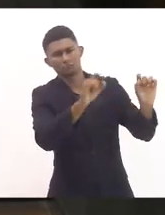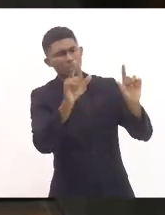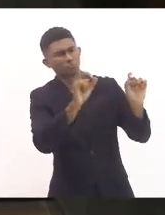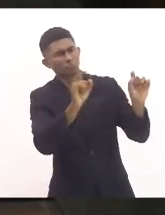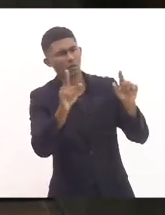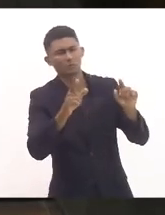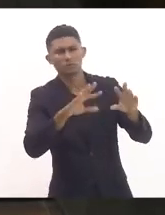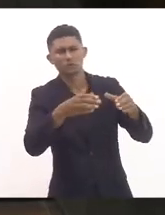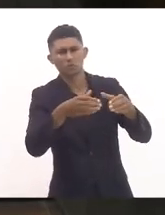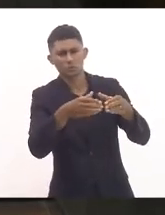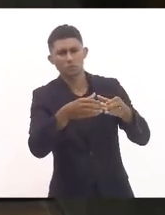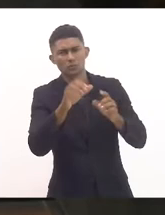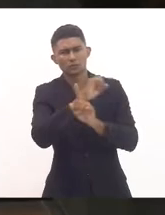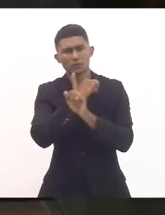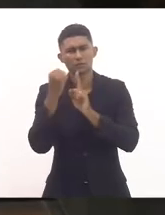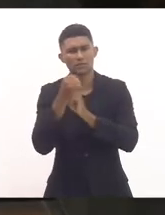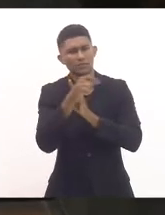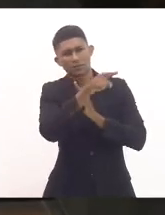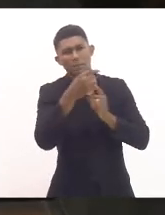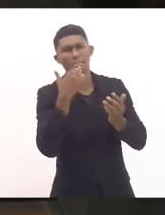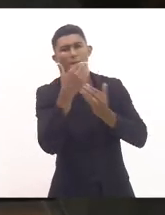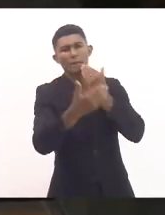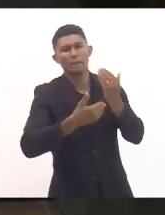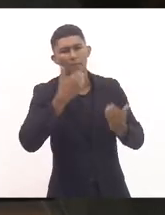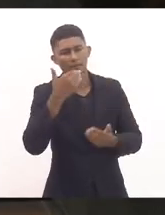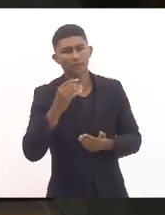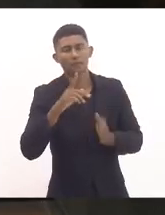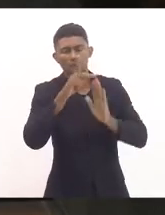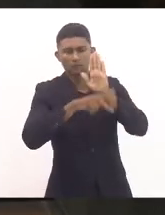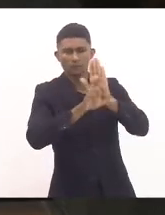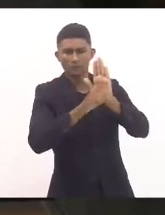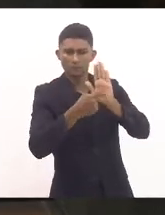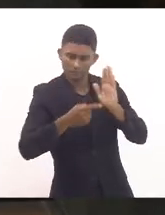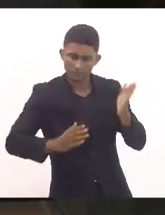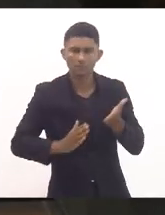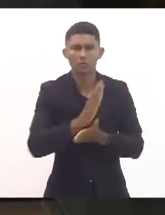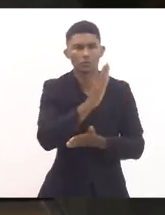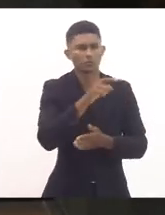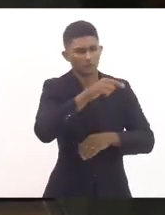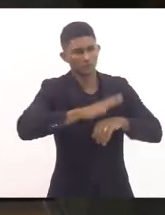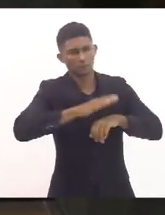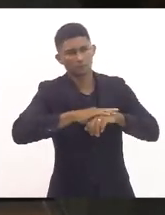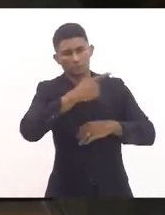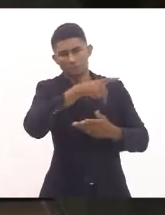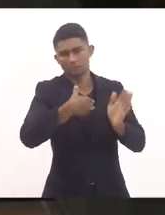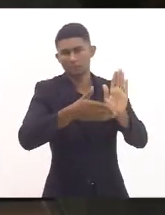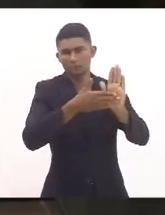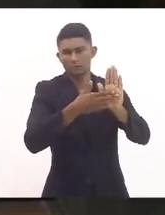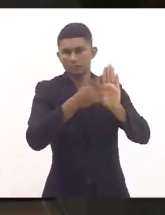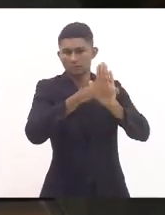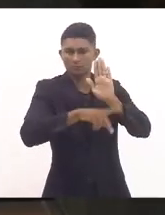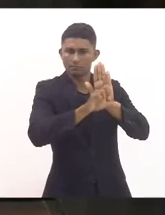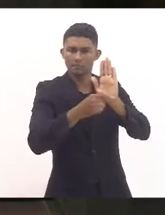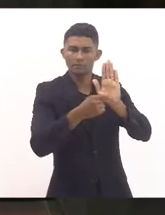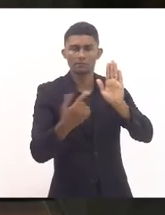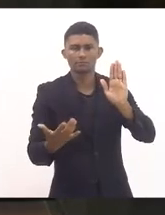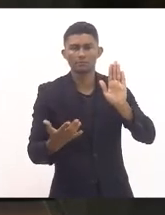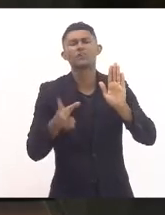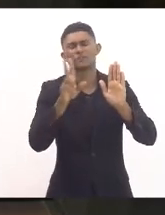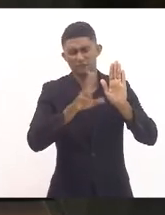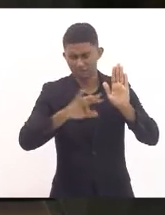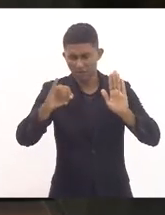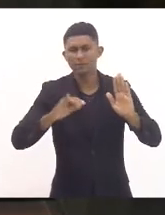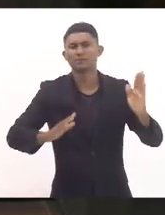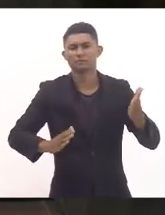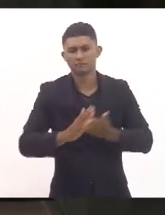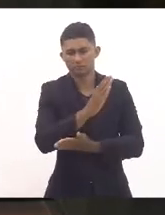sociedade pedindo que a gente aprove o projeto de lei proposto por Vossa Excelência. E será